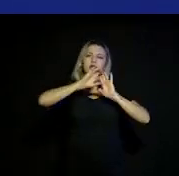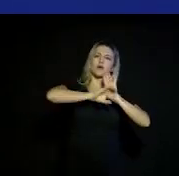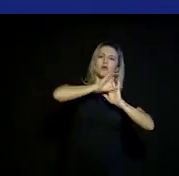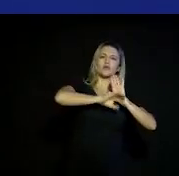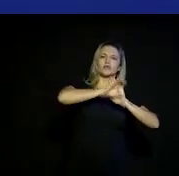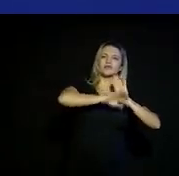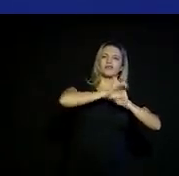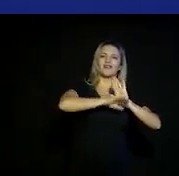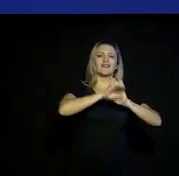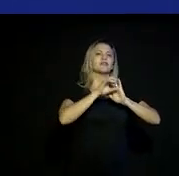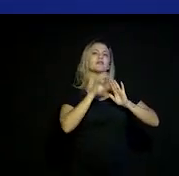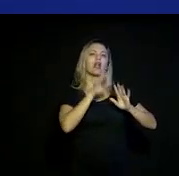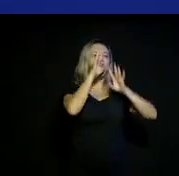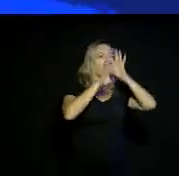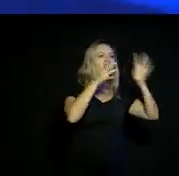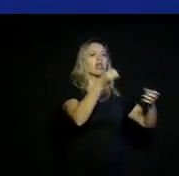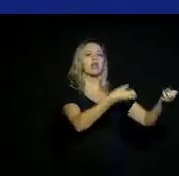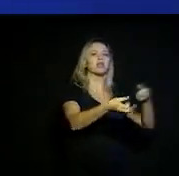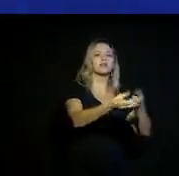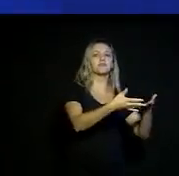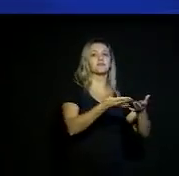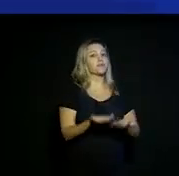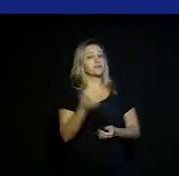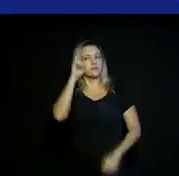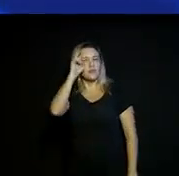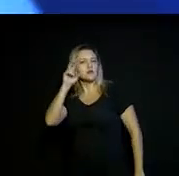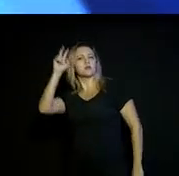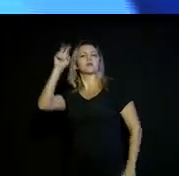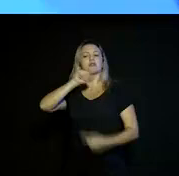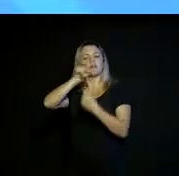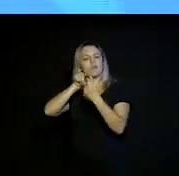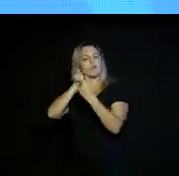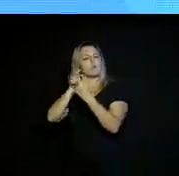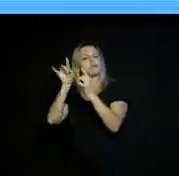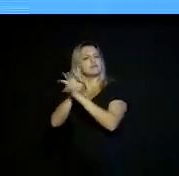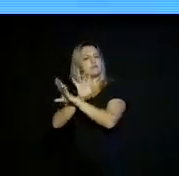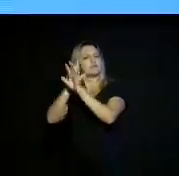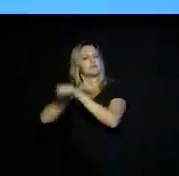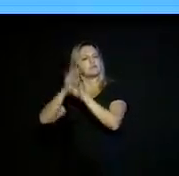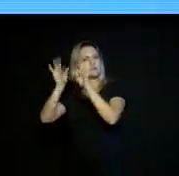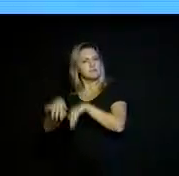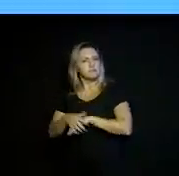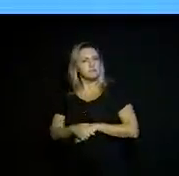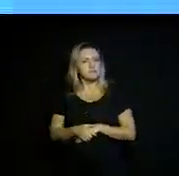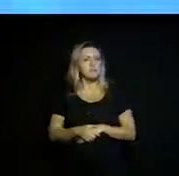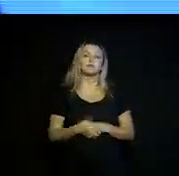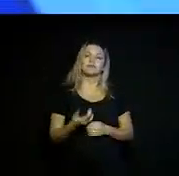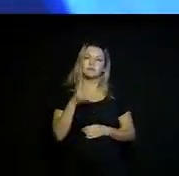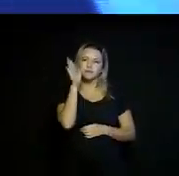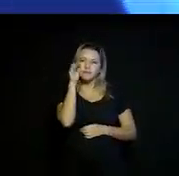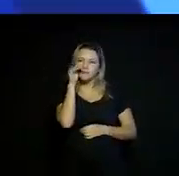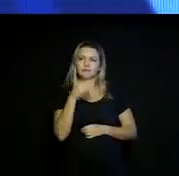do conceito da moda? Sabedoria é um fim em si. E aí tem uma coisa curiosa que eu gostaria de observar para